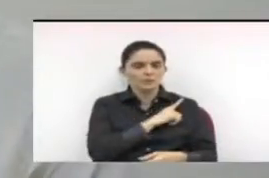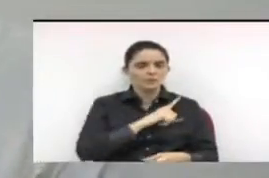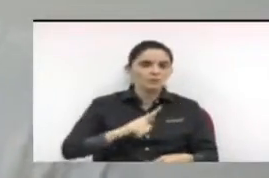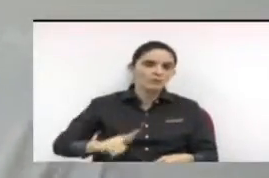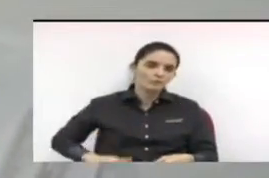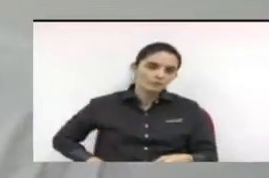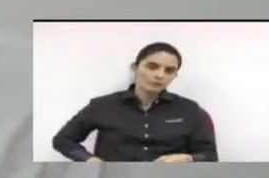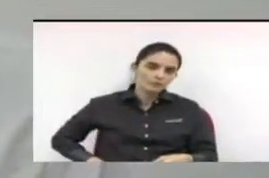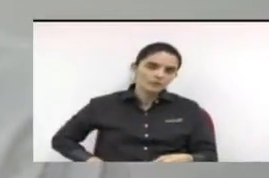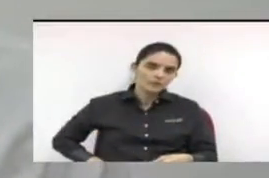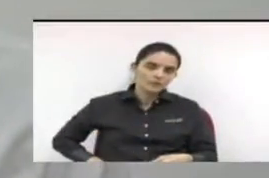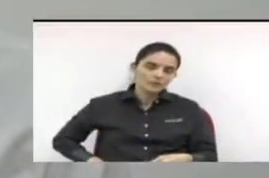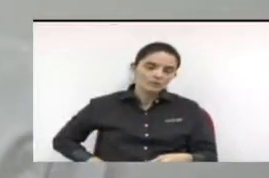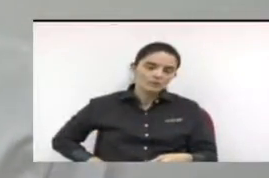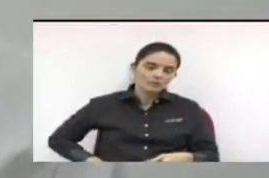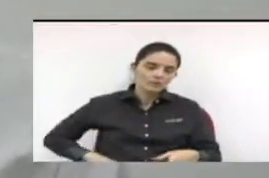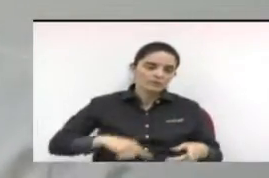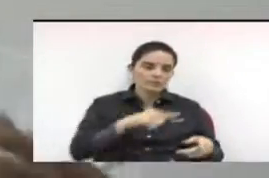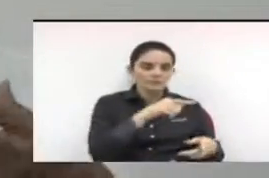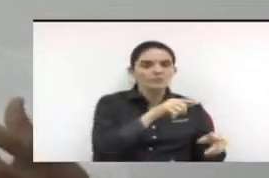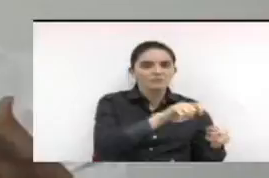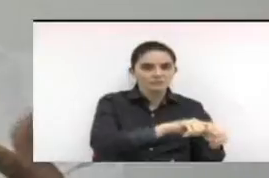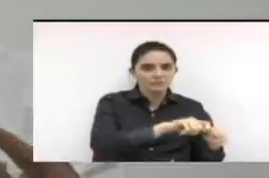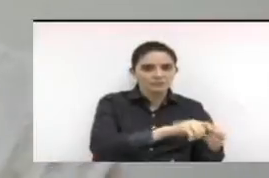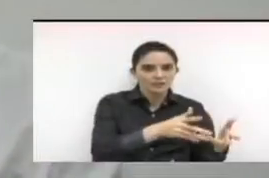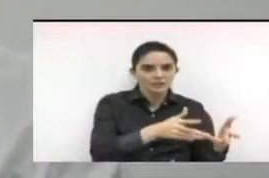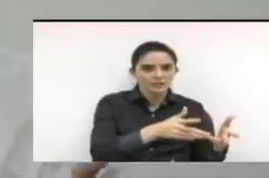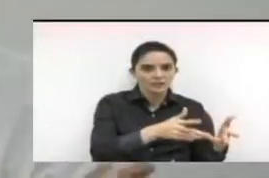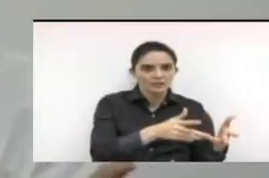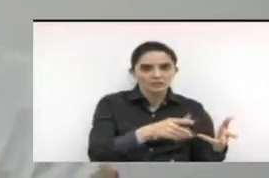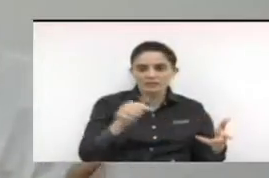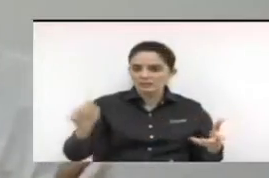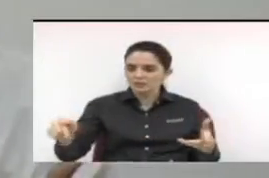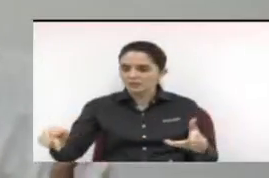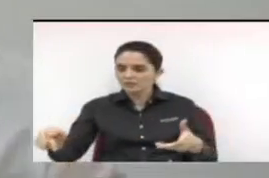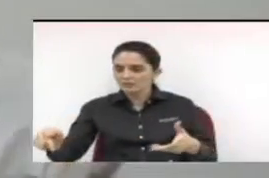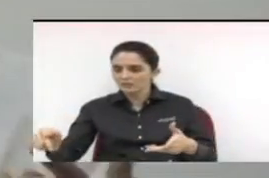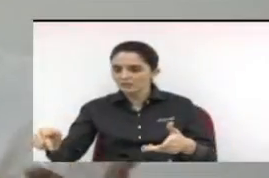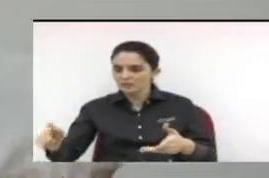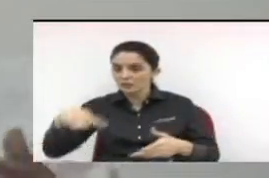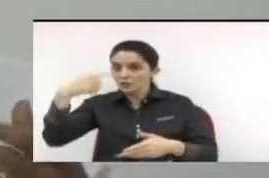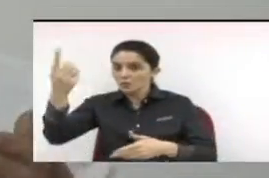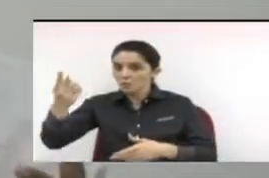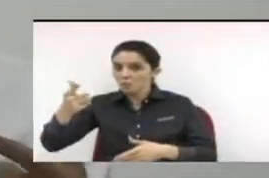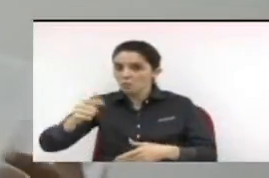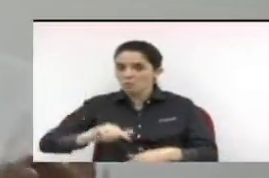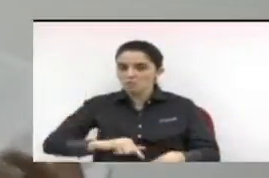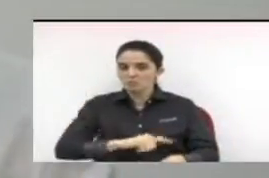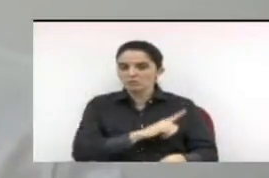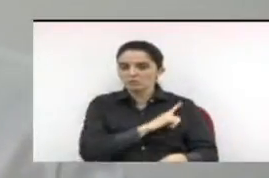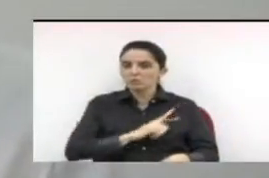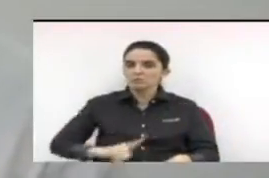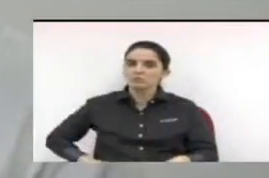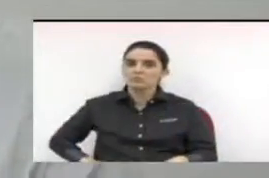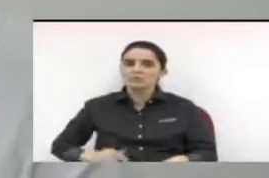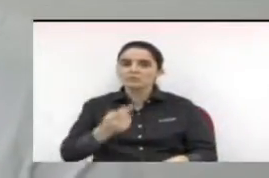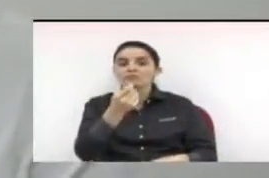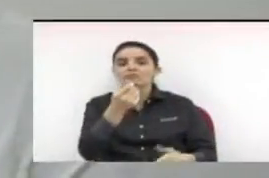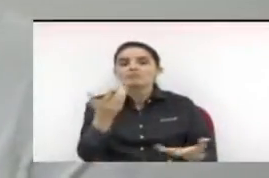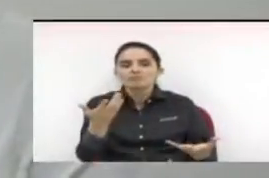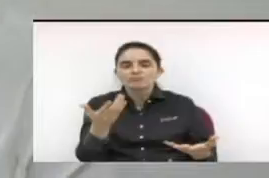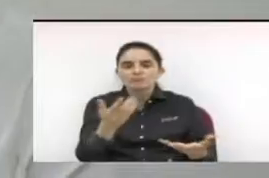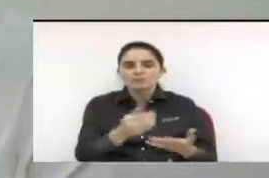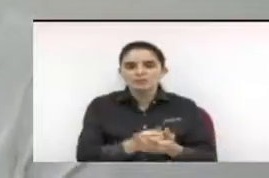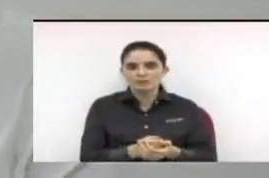visão e entra outro governo, você vai perder esse, vai ficar só o vereador com essa relação.